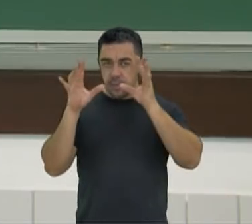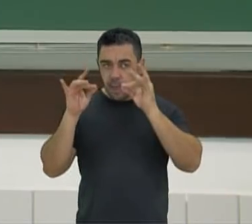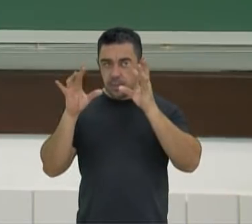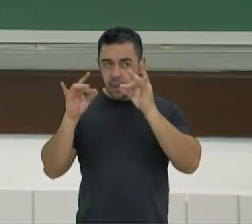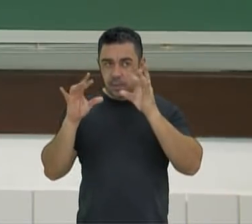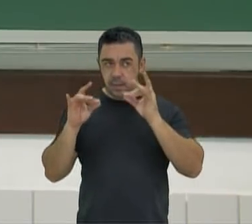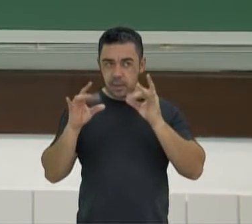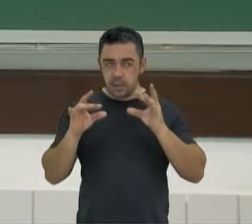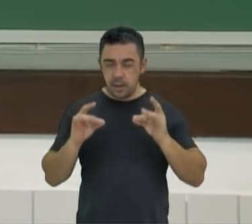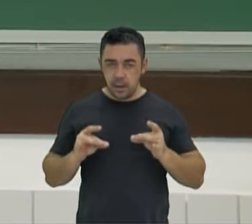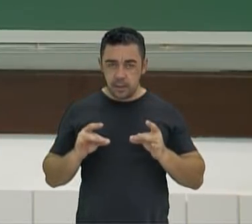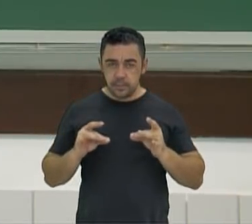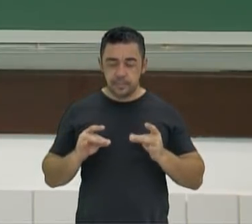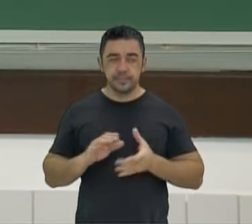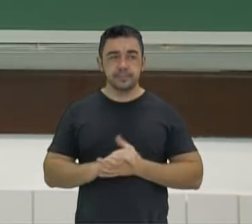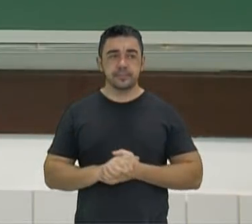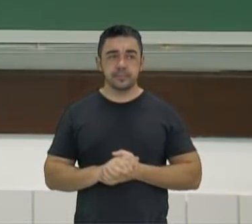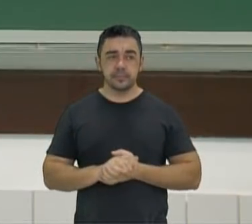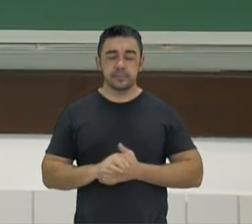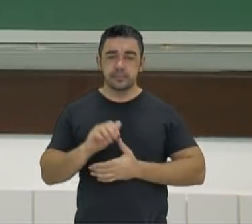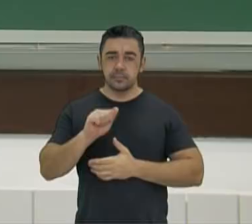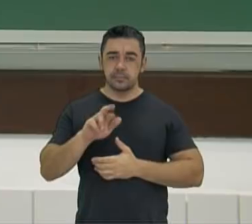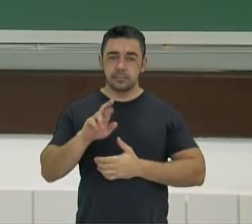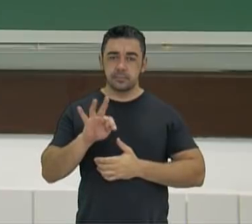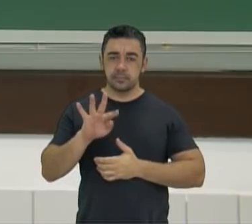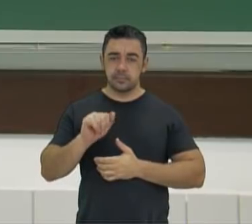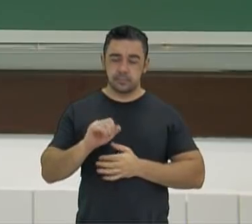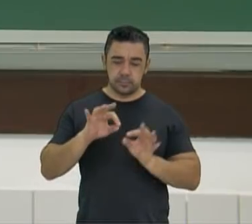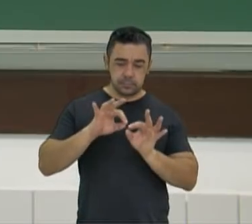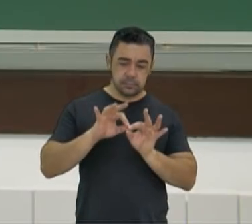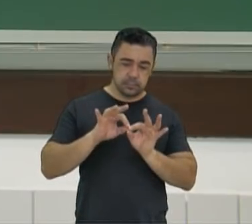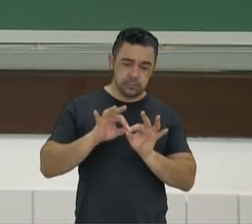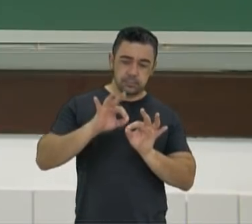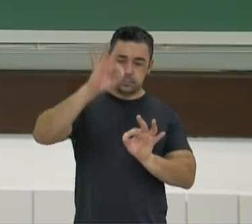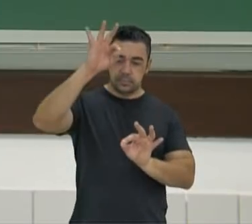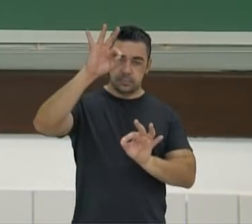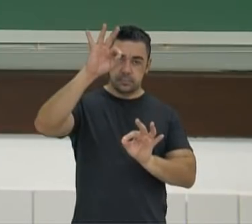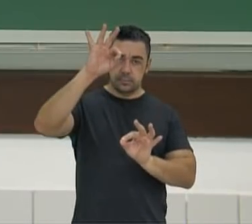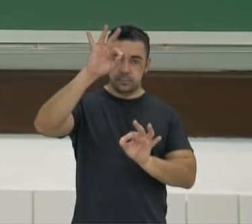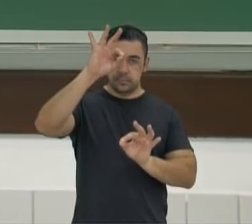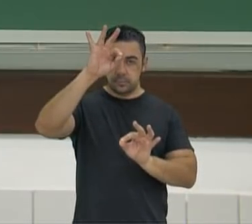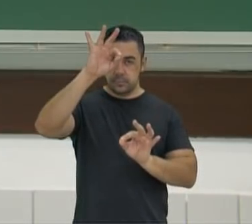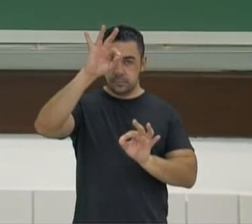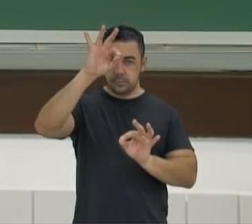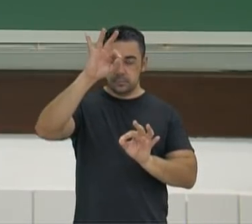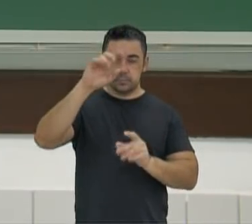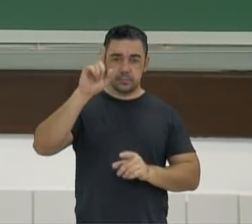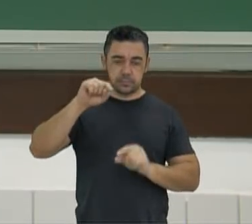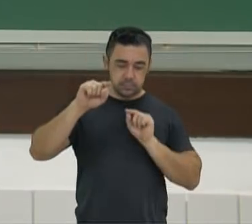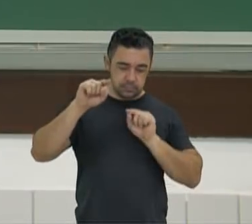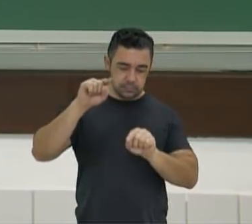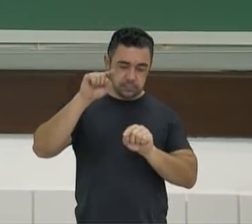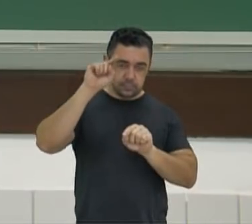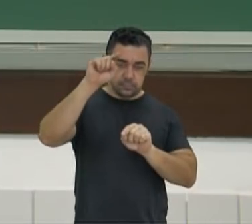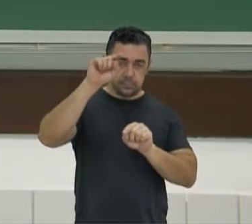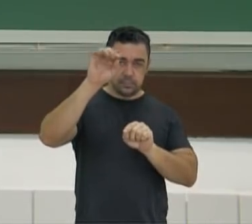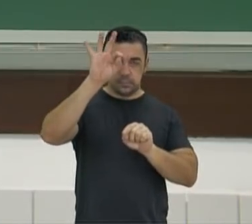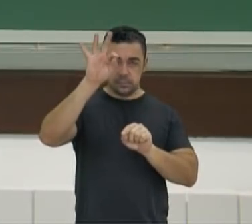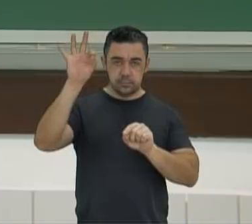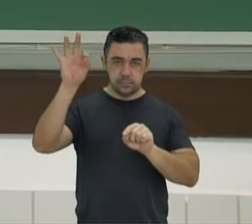é cada elemento desse prisma. Aresta. São os segmentos de reta formados pelo encontro de duas